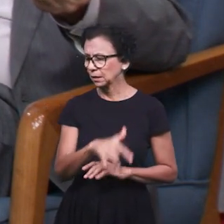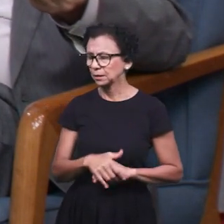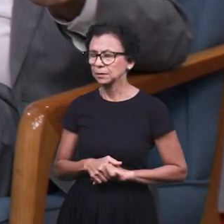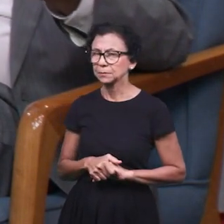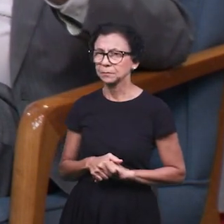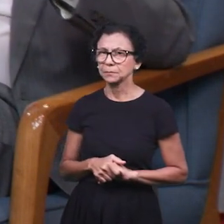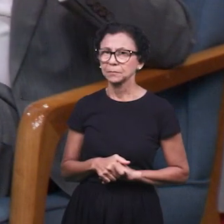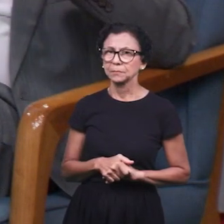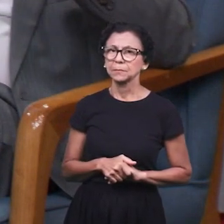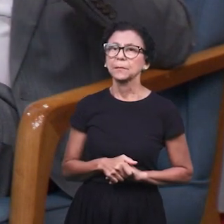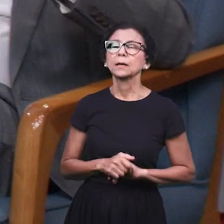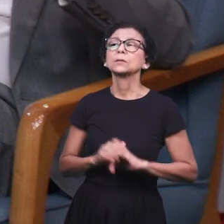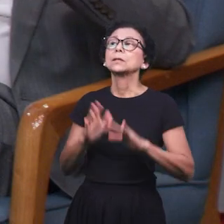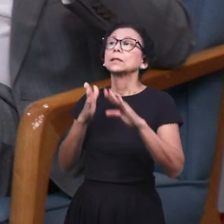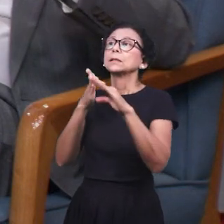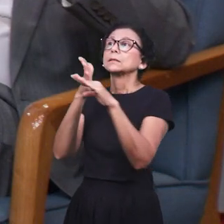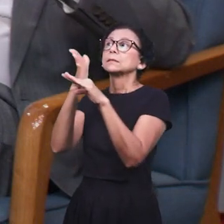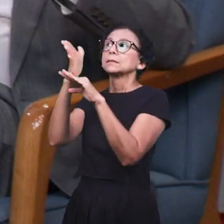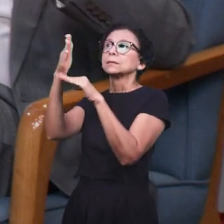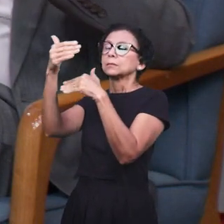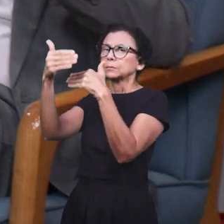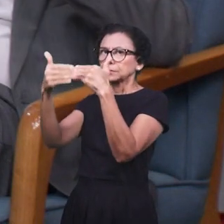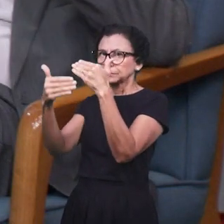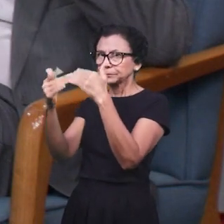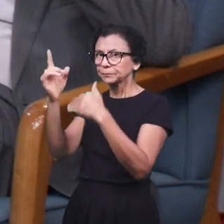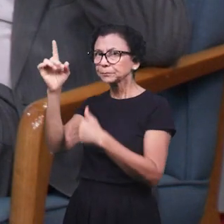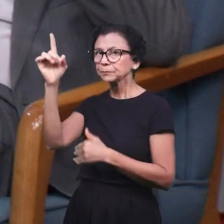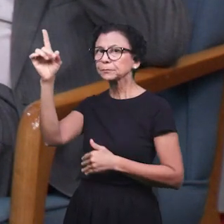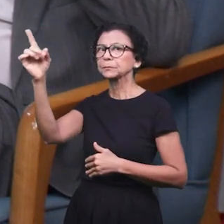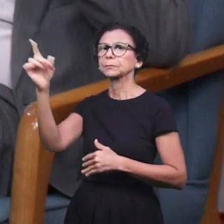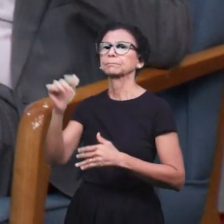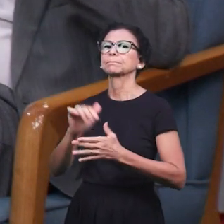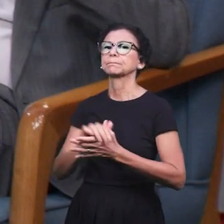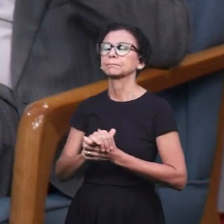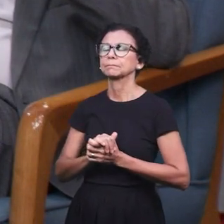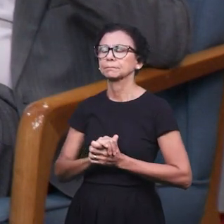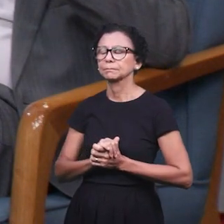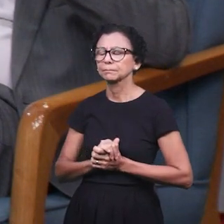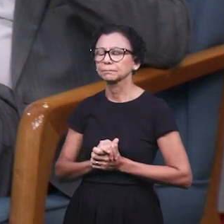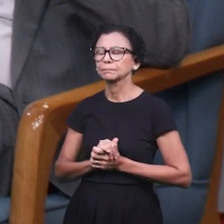Jesus, nós entramos no Santíssimo.